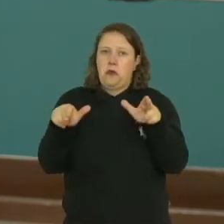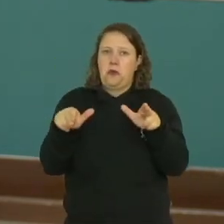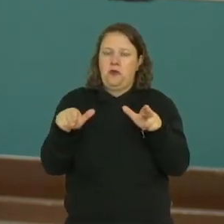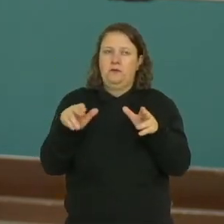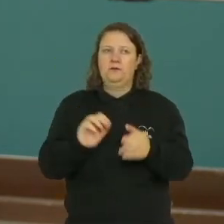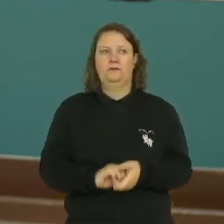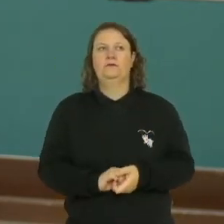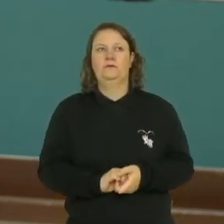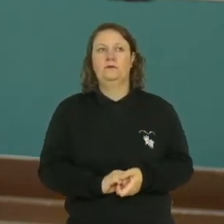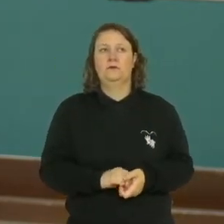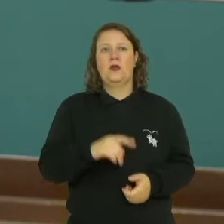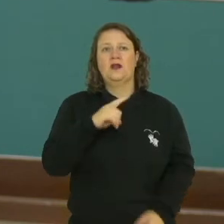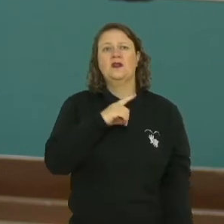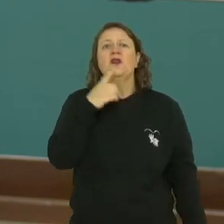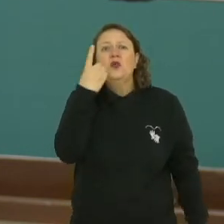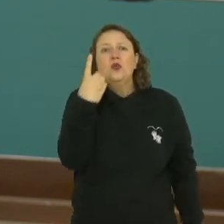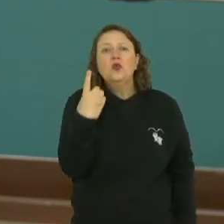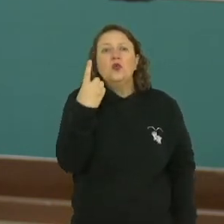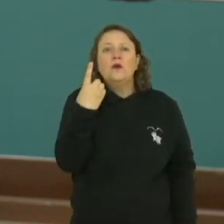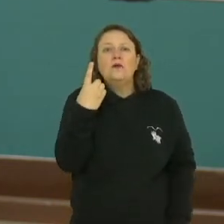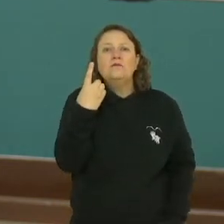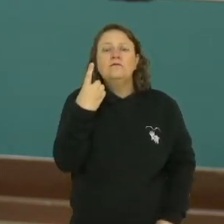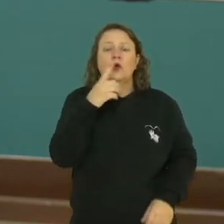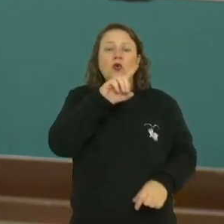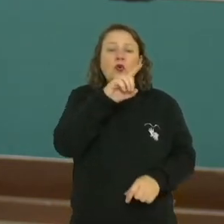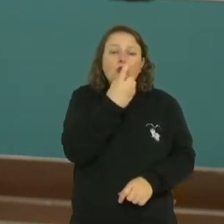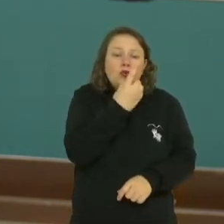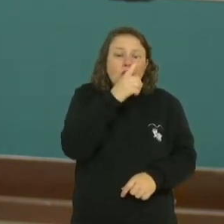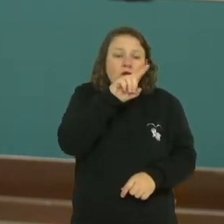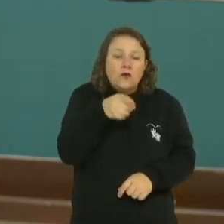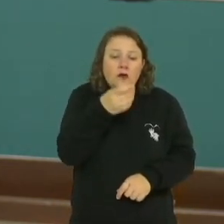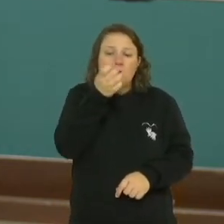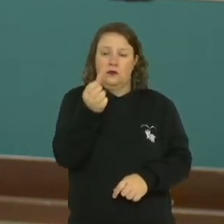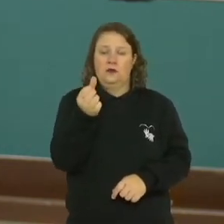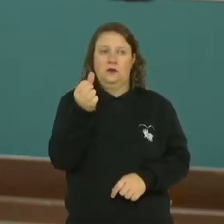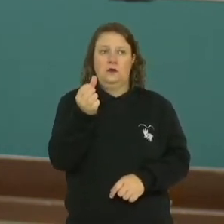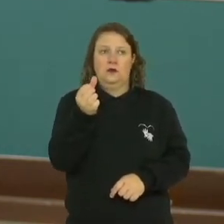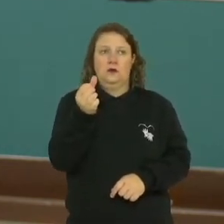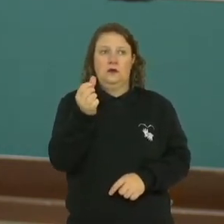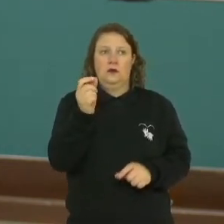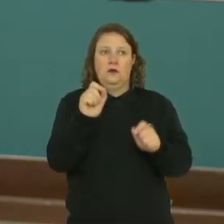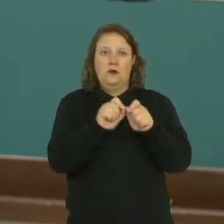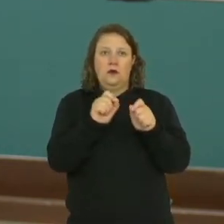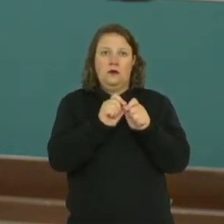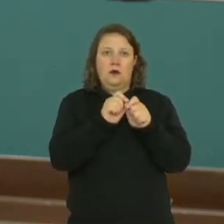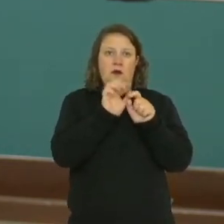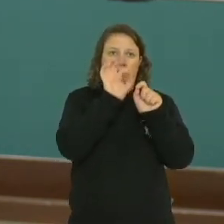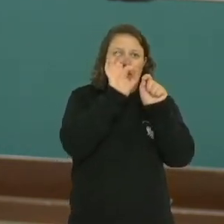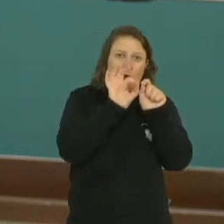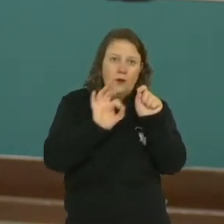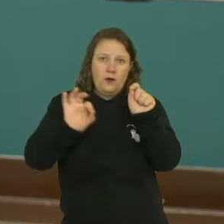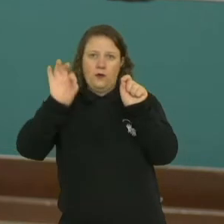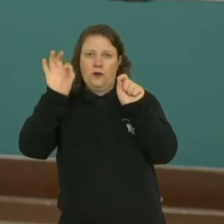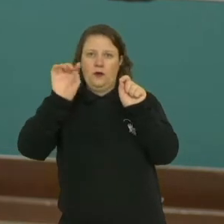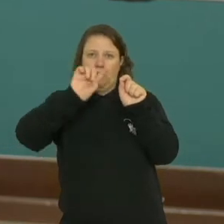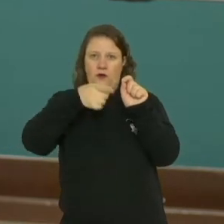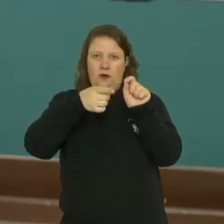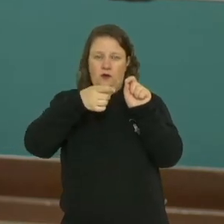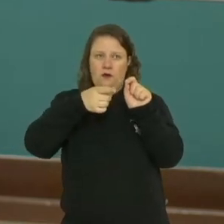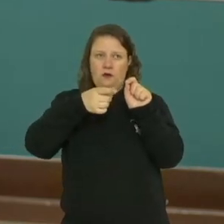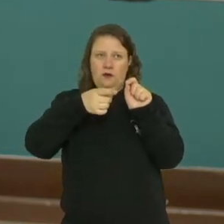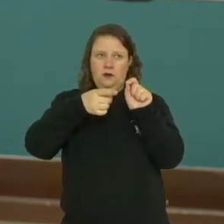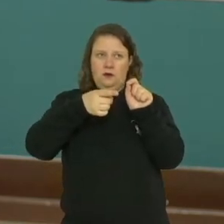1,6, ele tem uma casa decimal. Então a gente usa o 10, que ele tem um zero, e ele vai fazer a vírgula deslocar uma casinha apenas. Aí